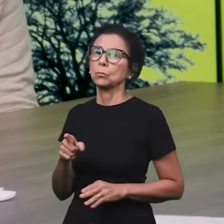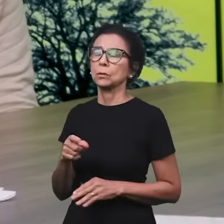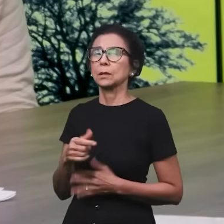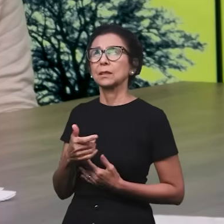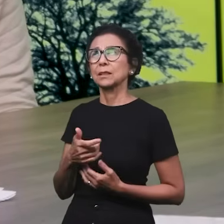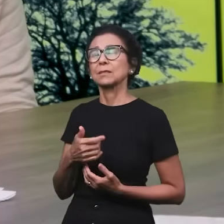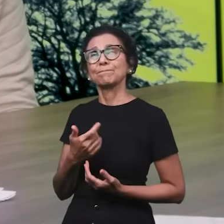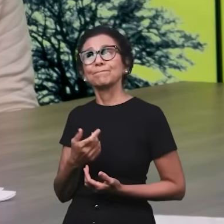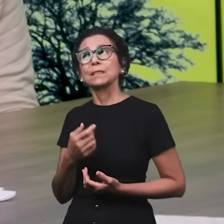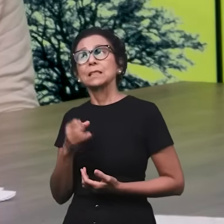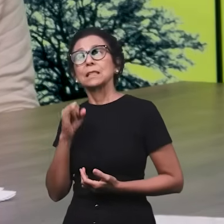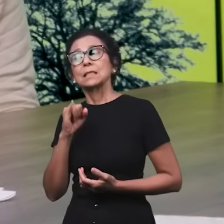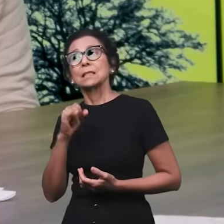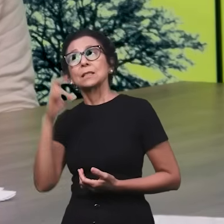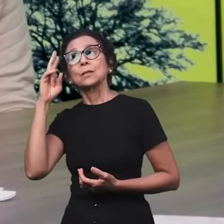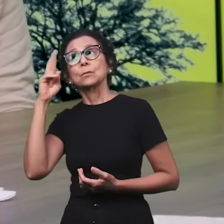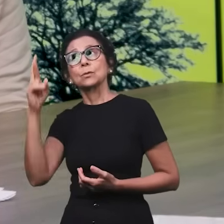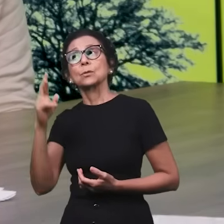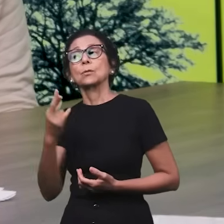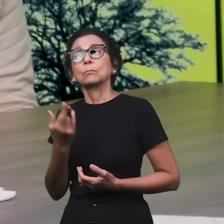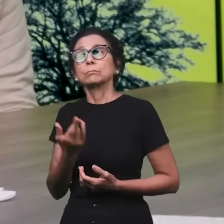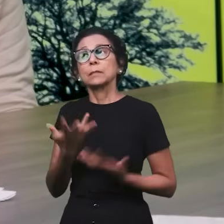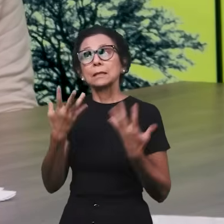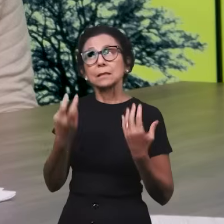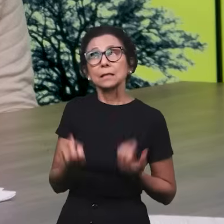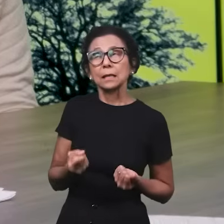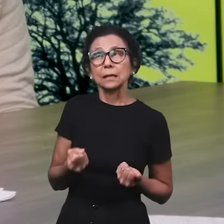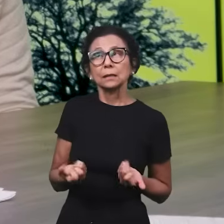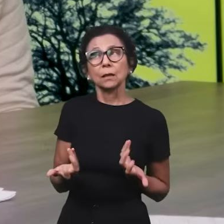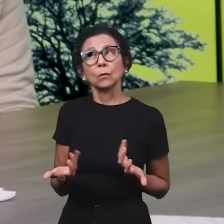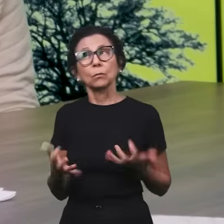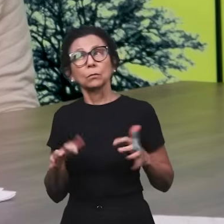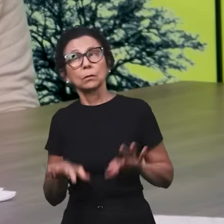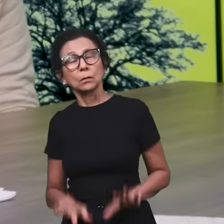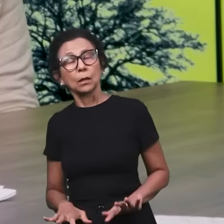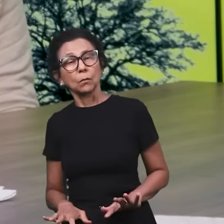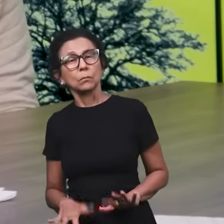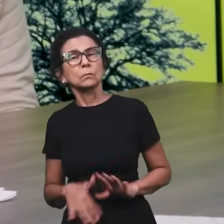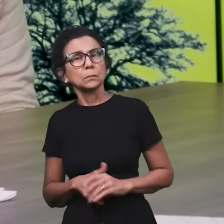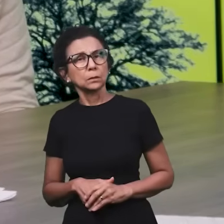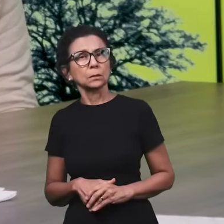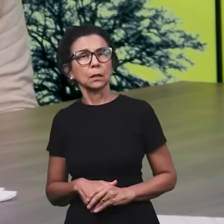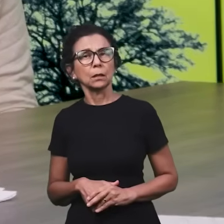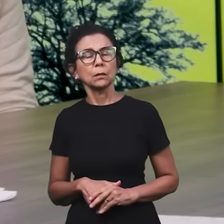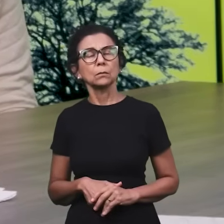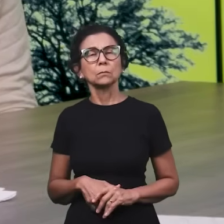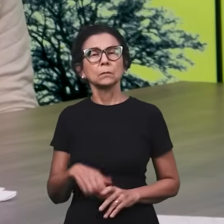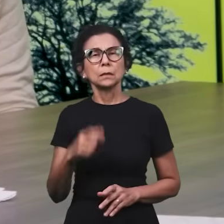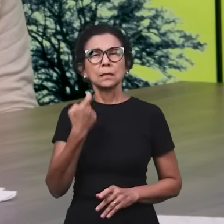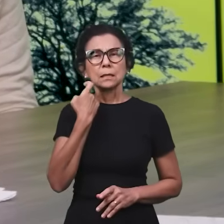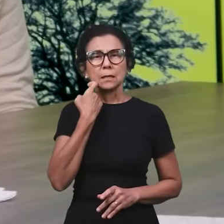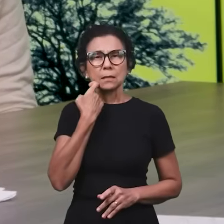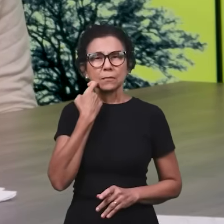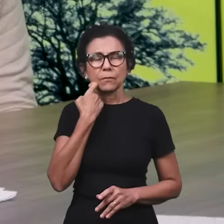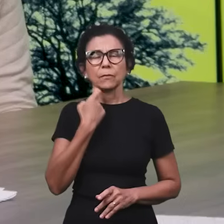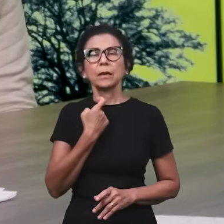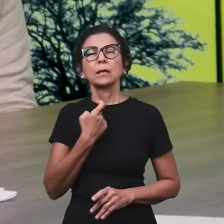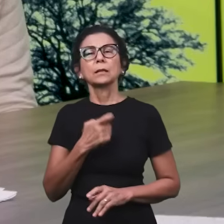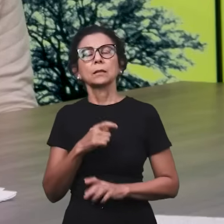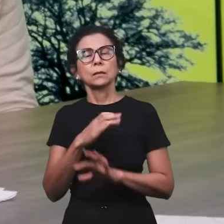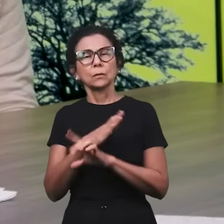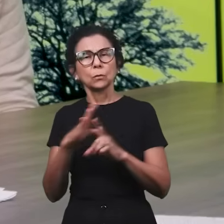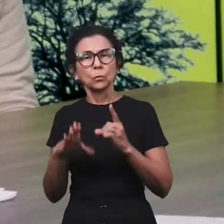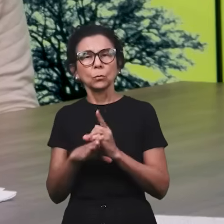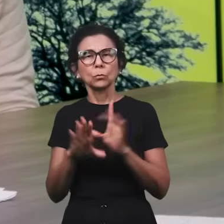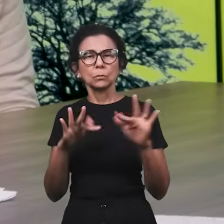quando eles têm dúvida e querem saber se o Senhor está na direção, nós ensinamos os nossos filhos dentro do culto no lar, às